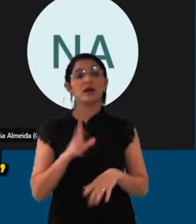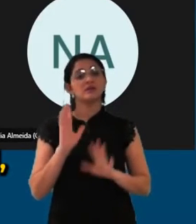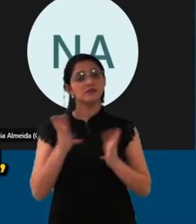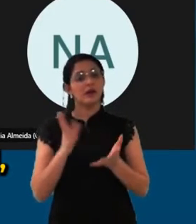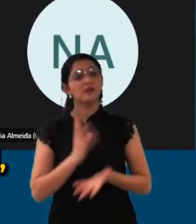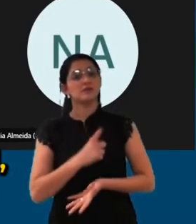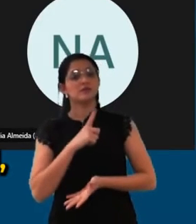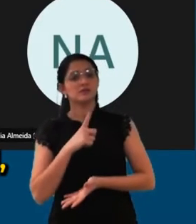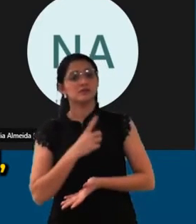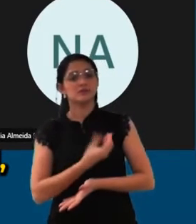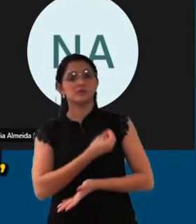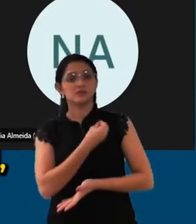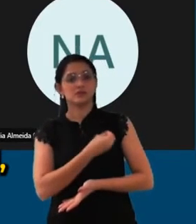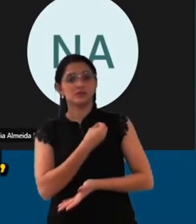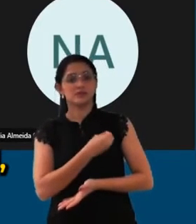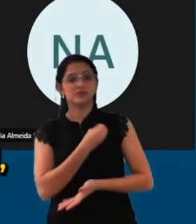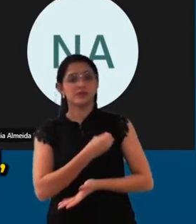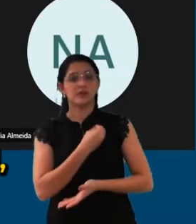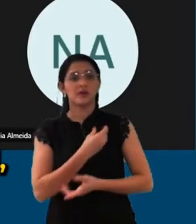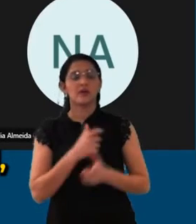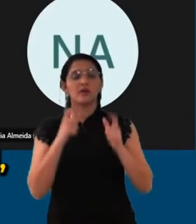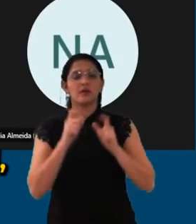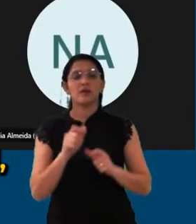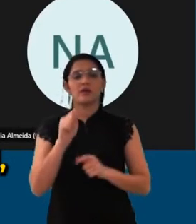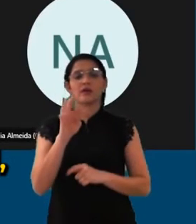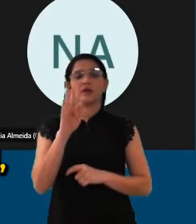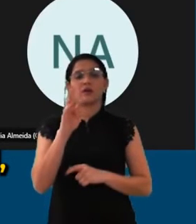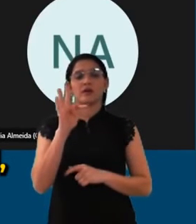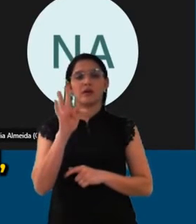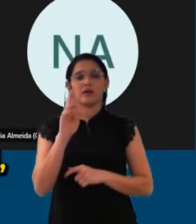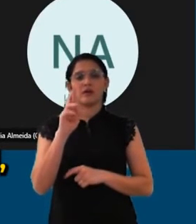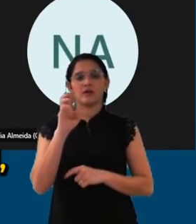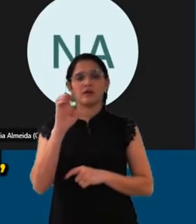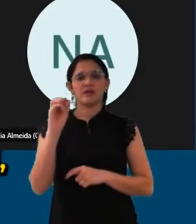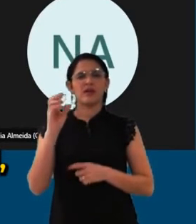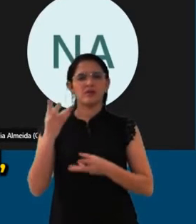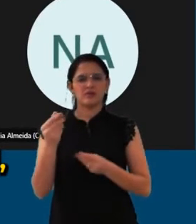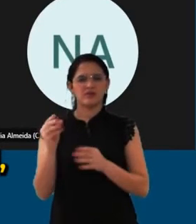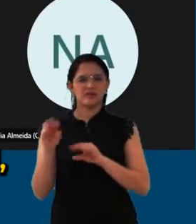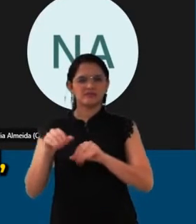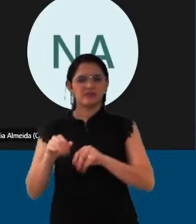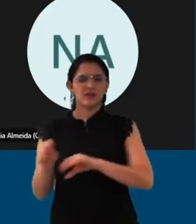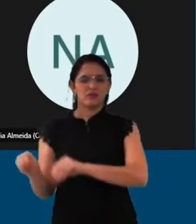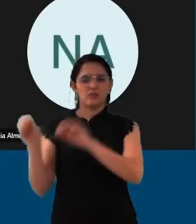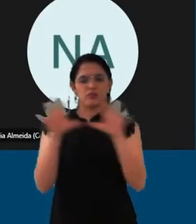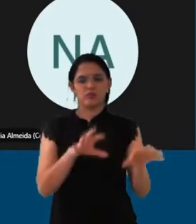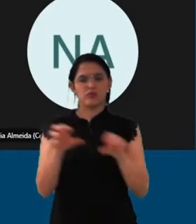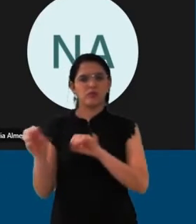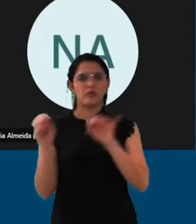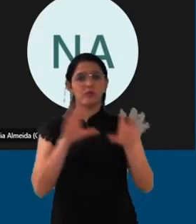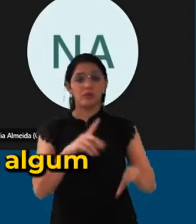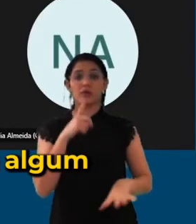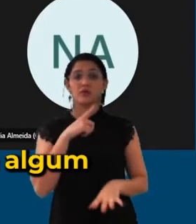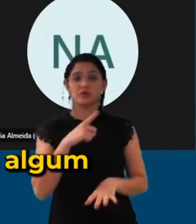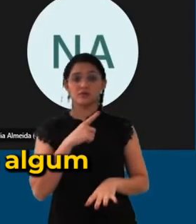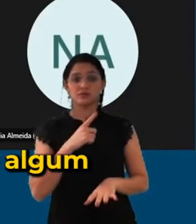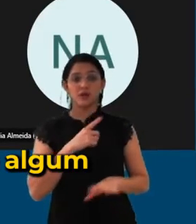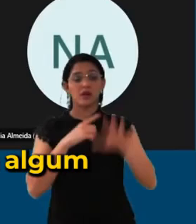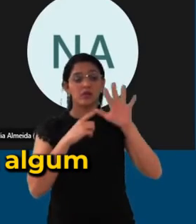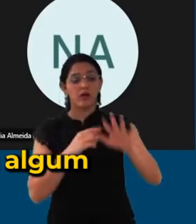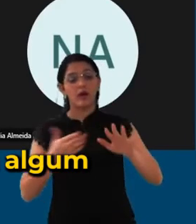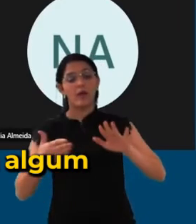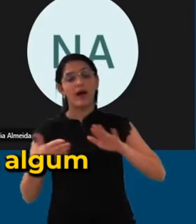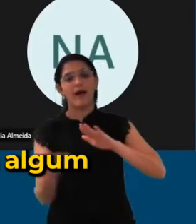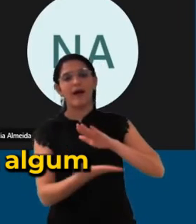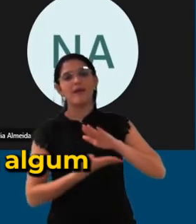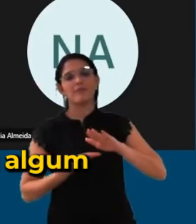um aterro de construção civil no local abaixo da área a ser extraída, né? E aí era